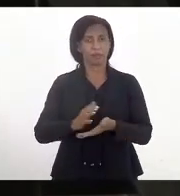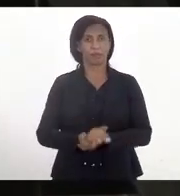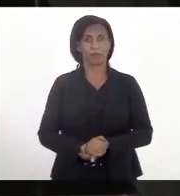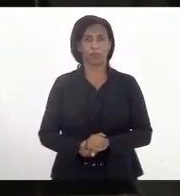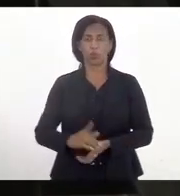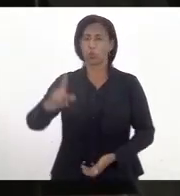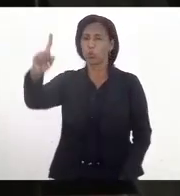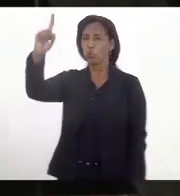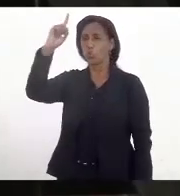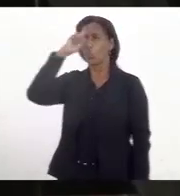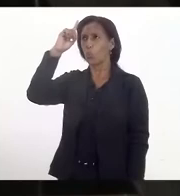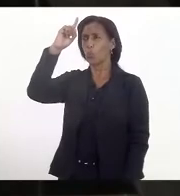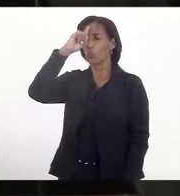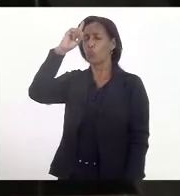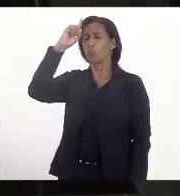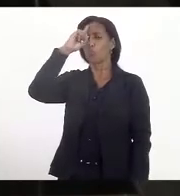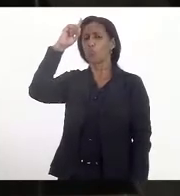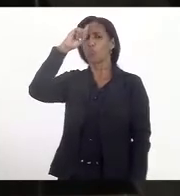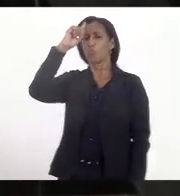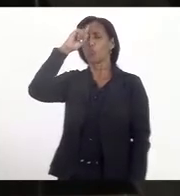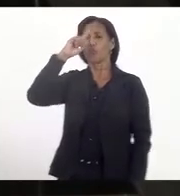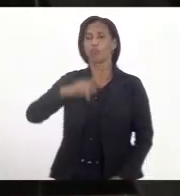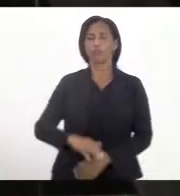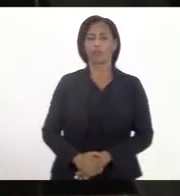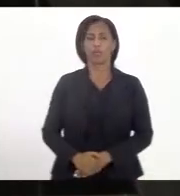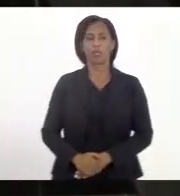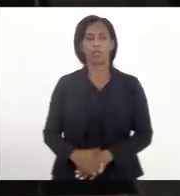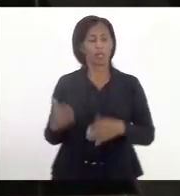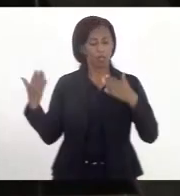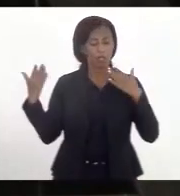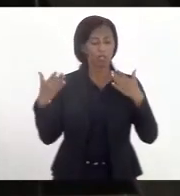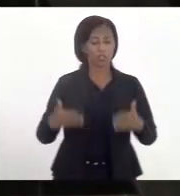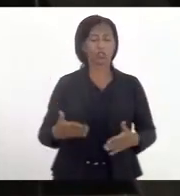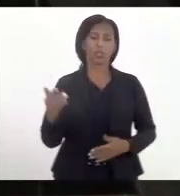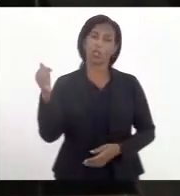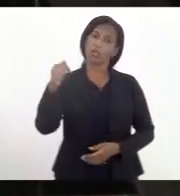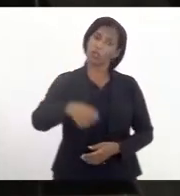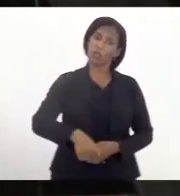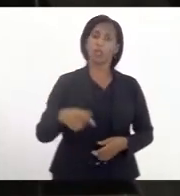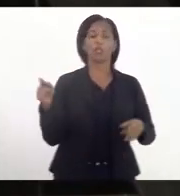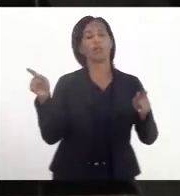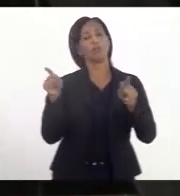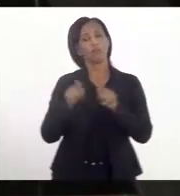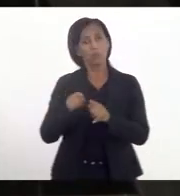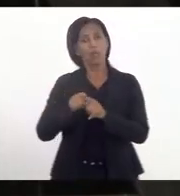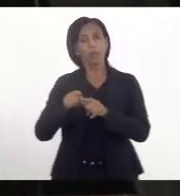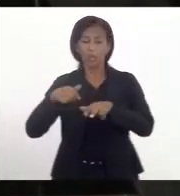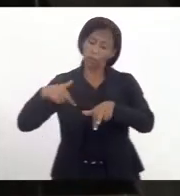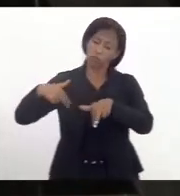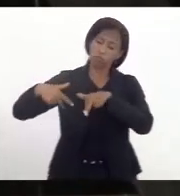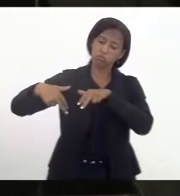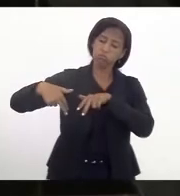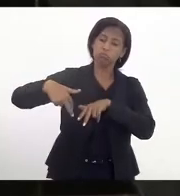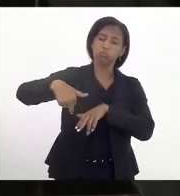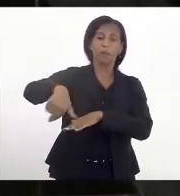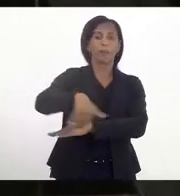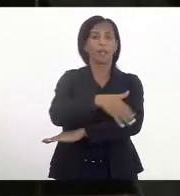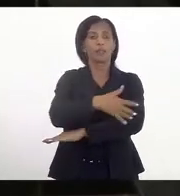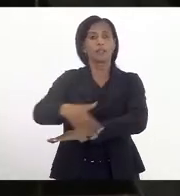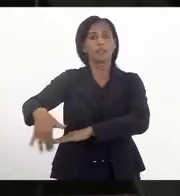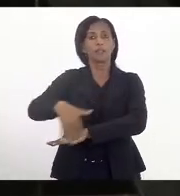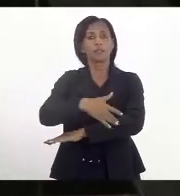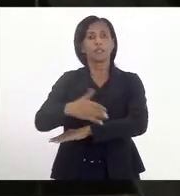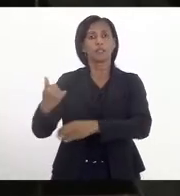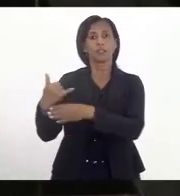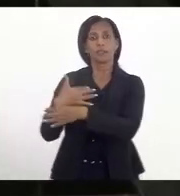todos os dias e para chegar aqui eu também trânsito pela cidade